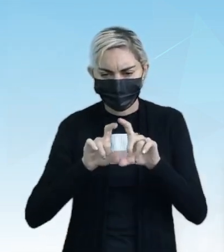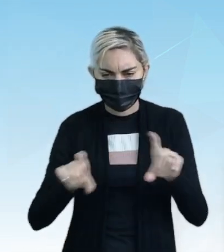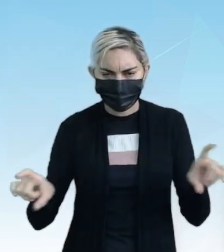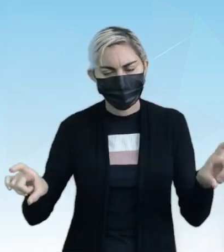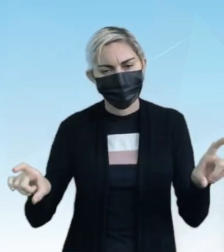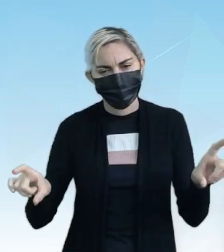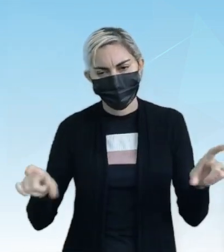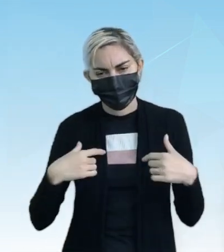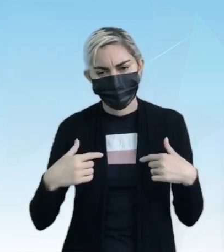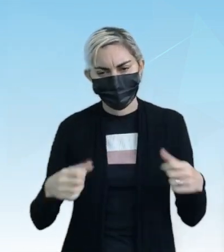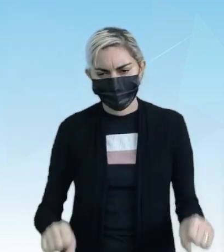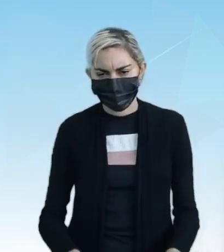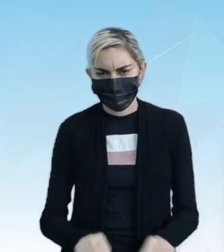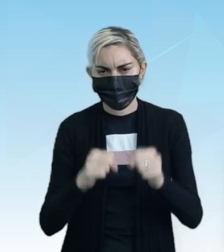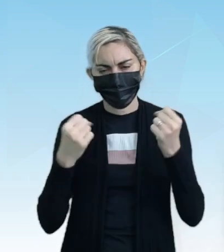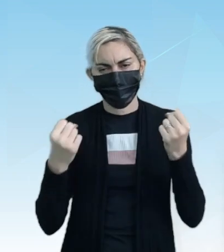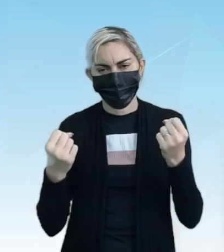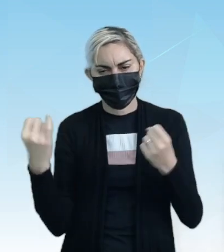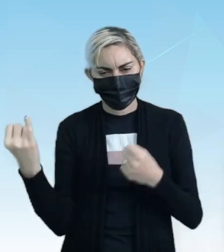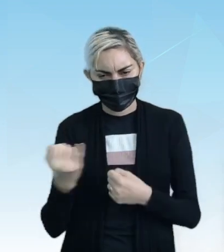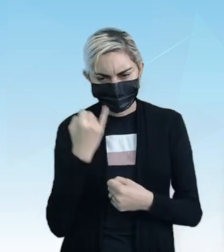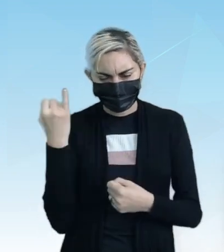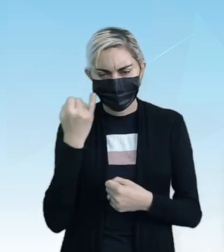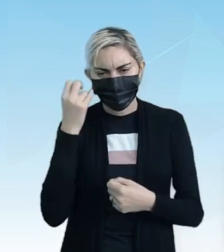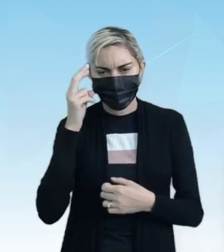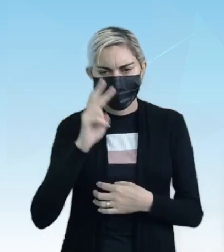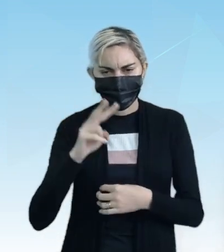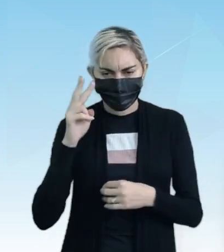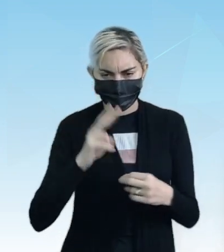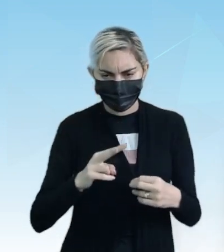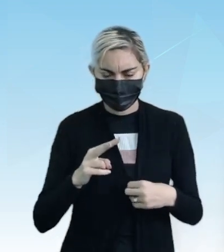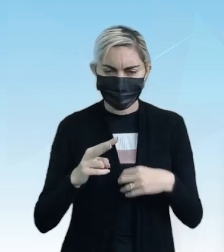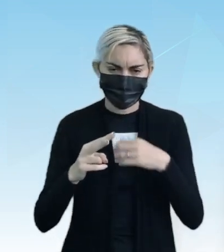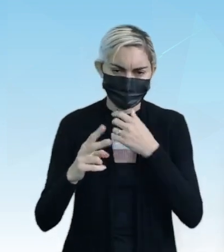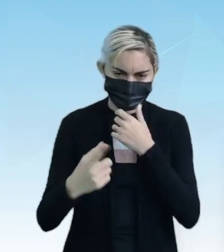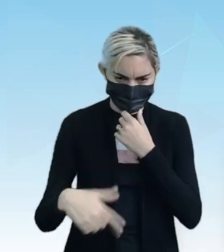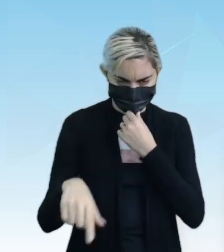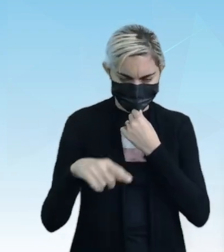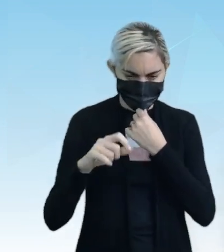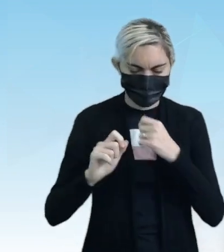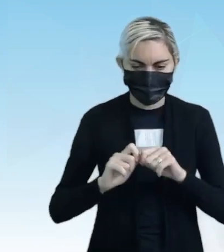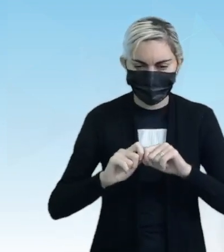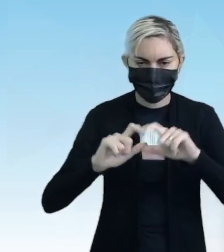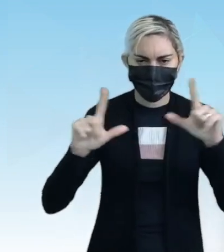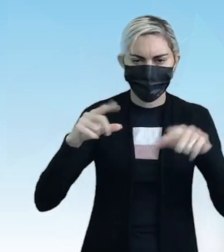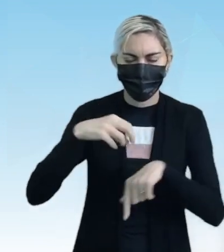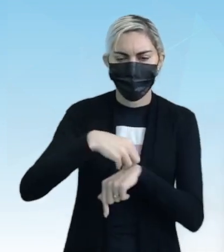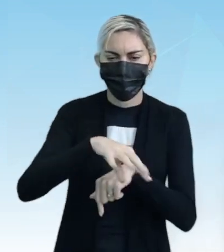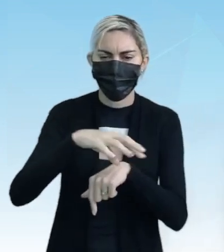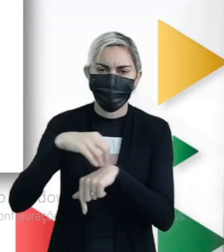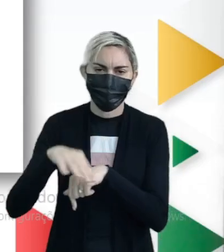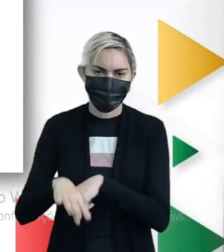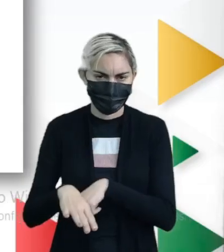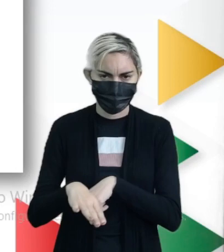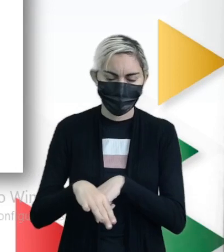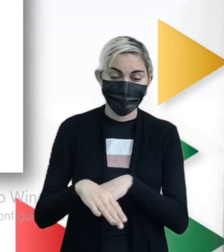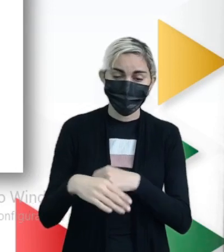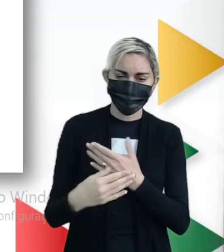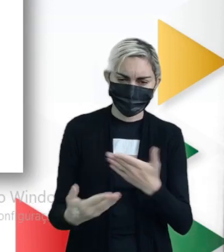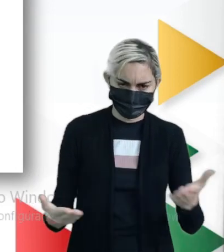carro quebrou. Então, é importante lembrar. Vamos ver aqui. Na tela, ainda trago mais esta